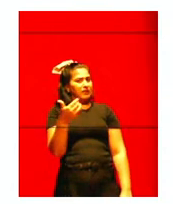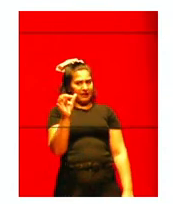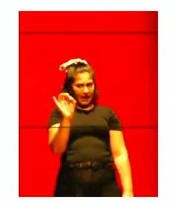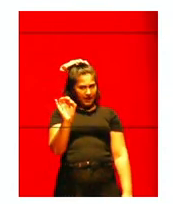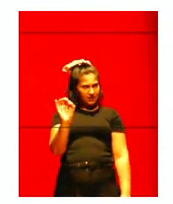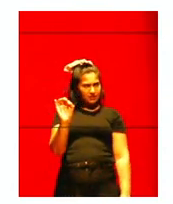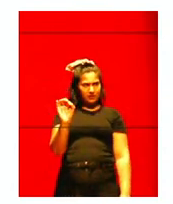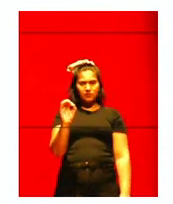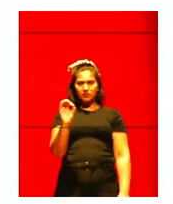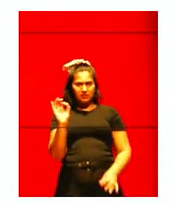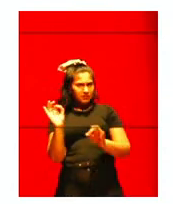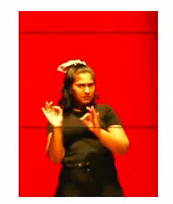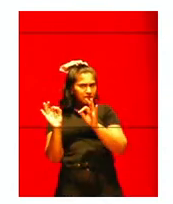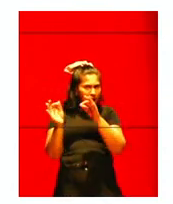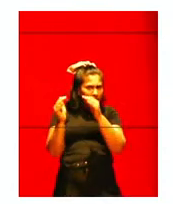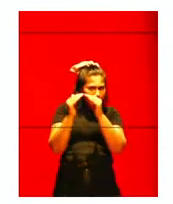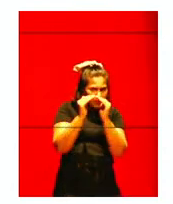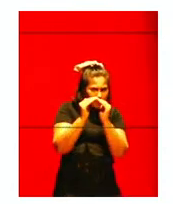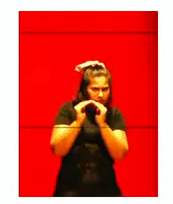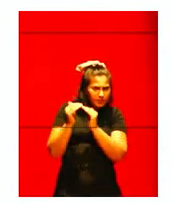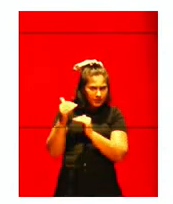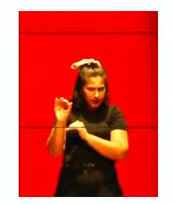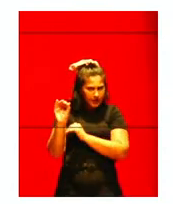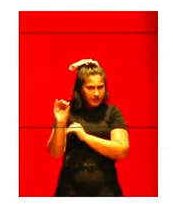Dez. Todo mundo enxergou 10?